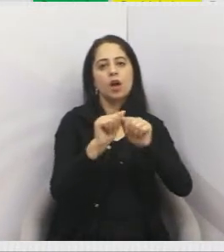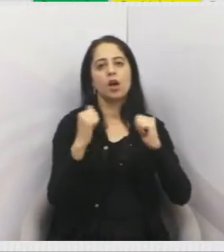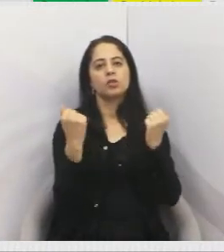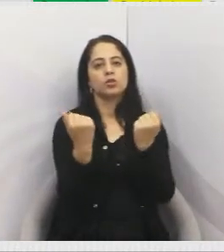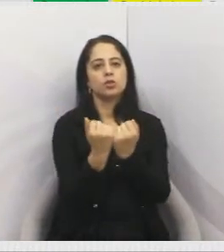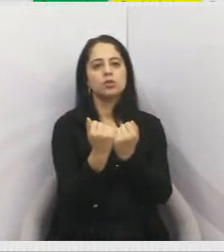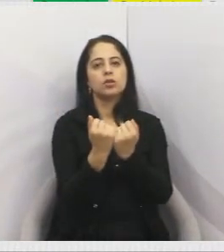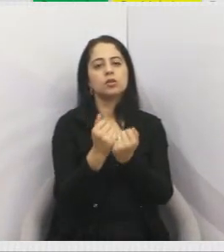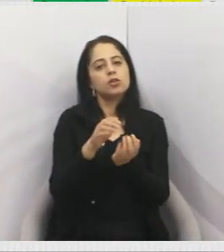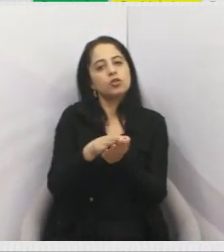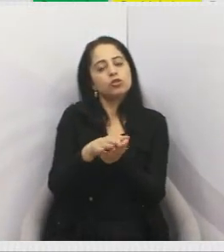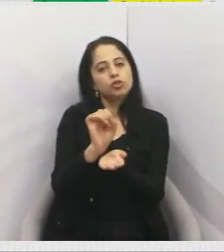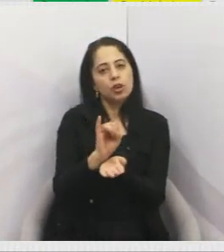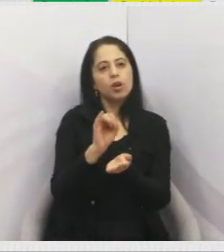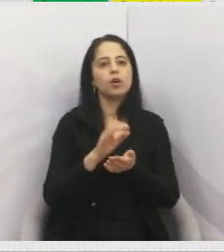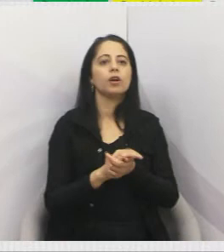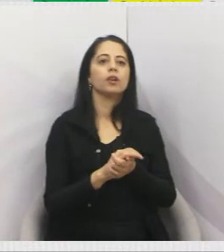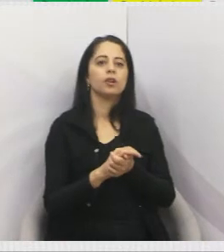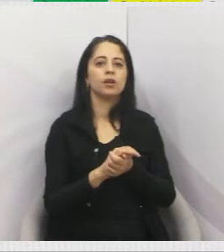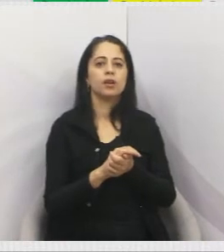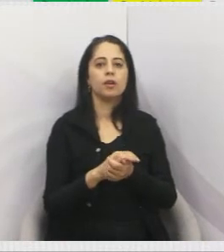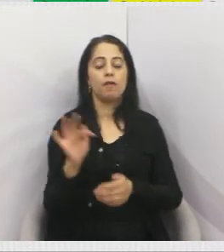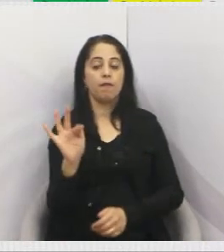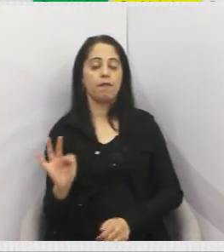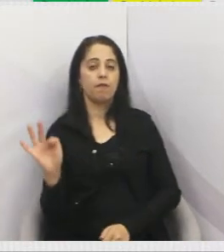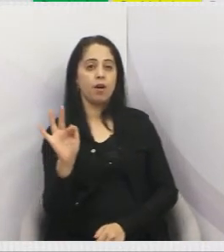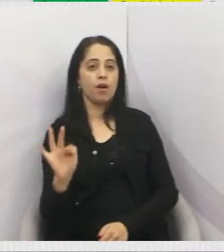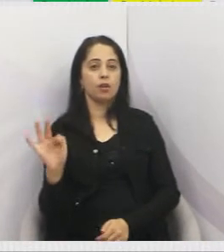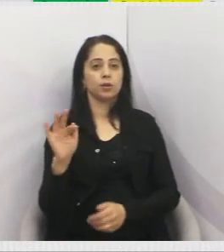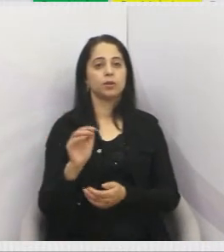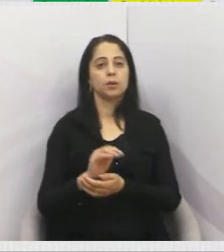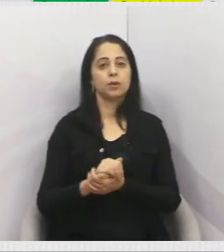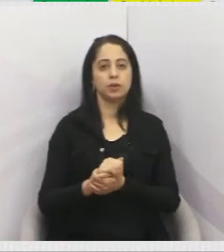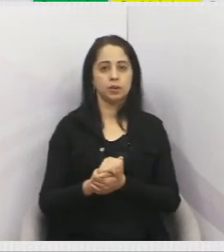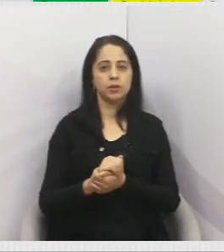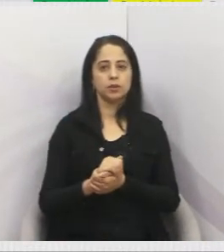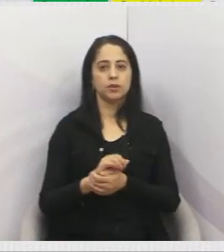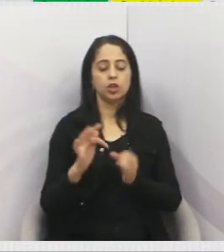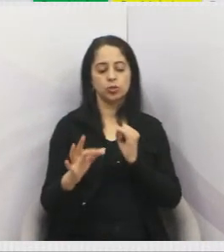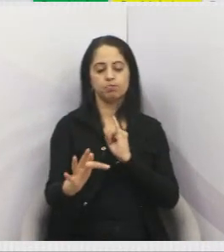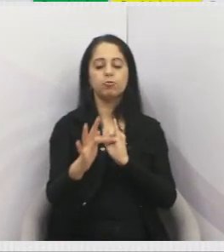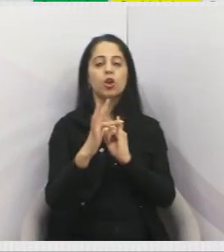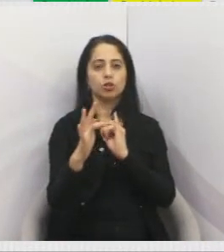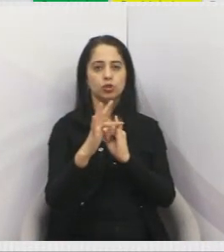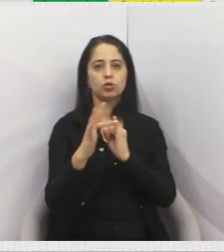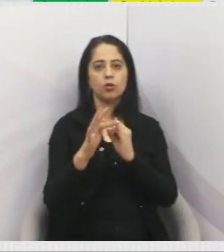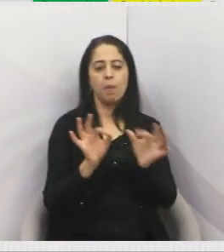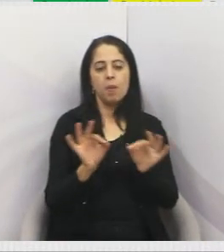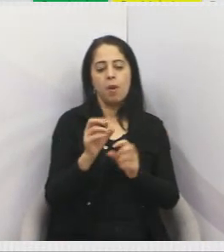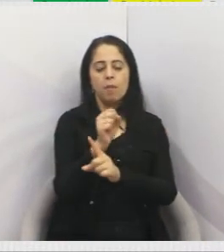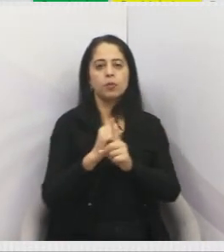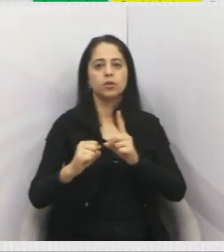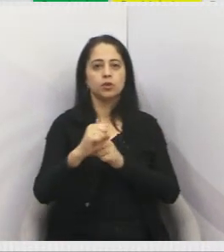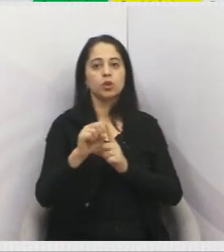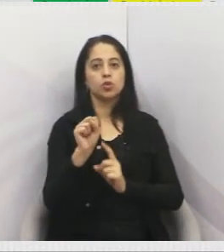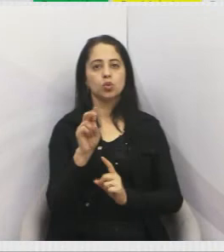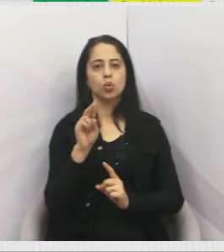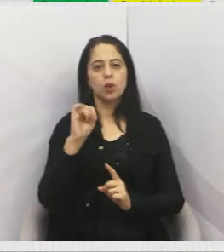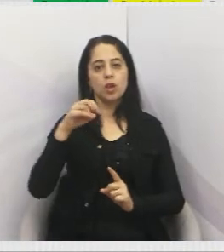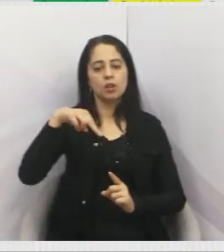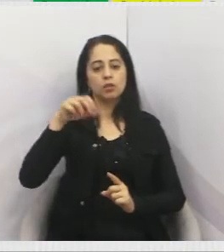e Industrial de Jacareí, entidades acadêmicas, Instituto Federal e Organização da Sociedade Civil,